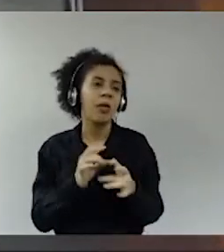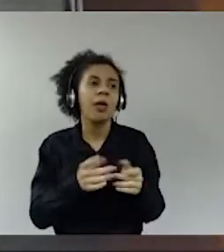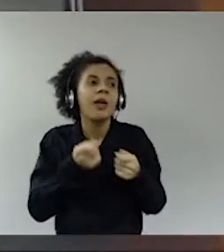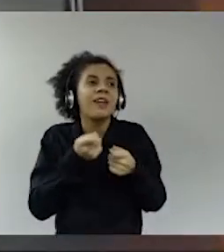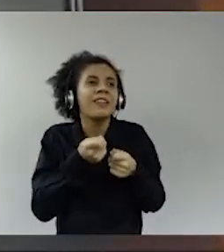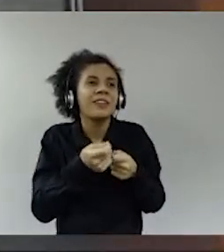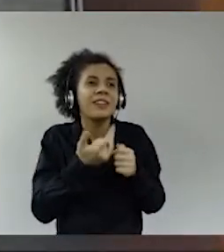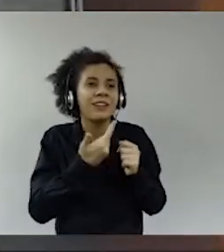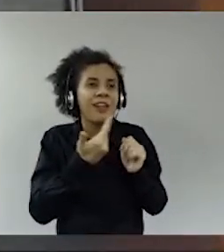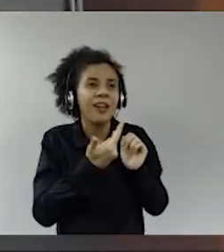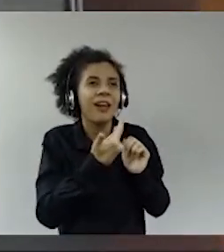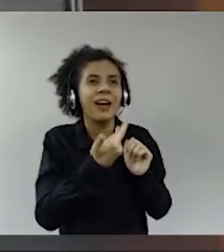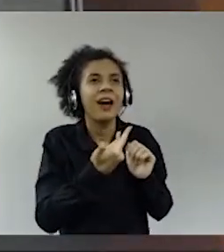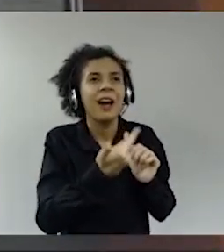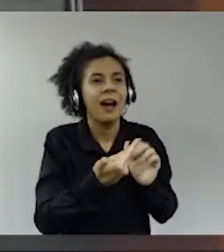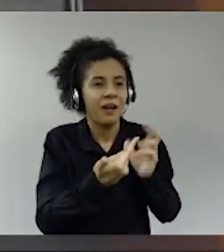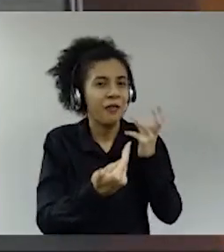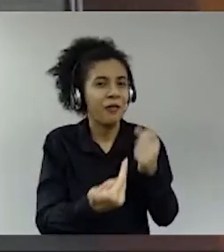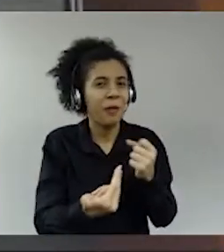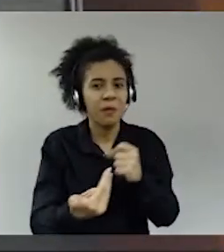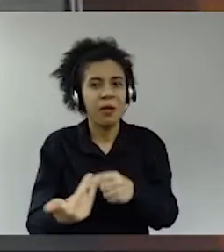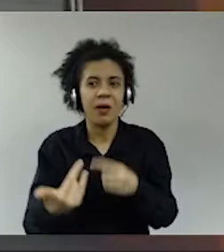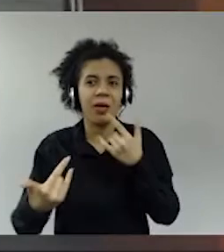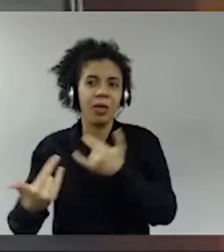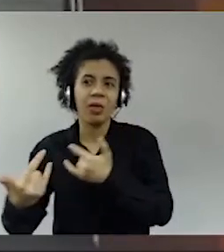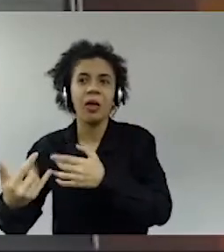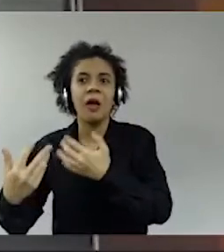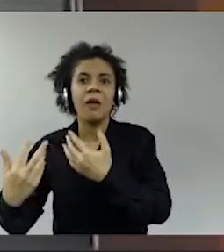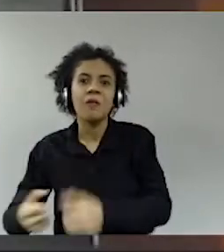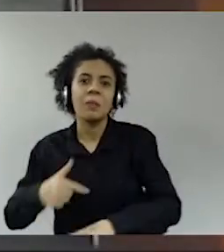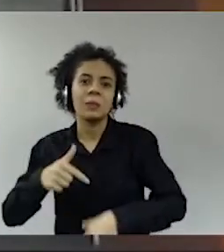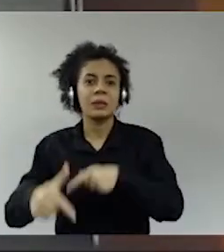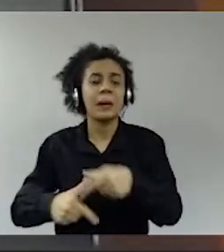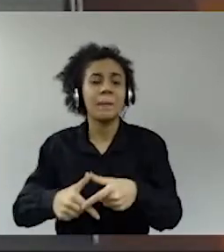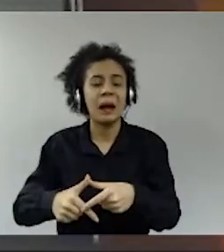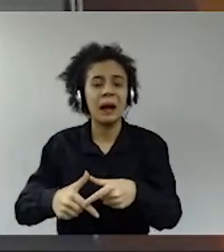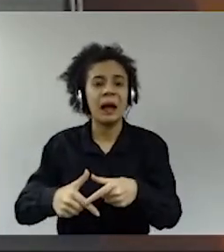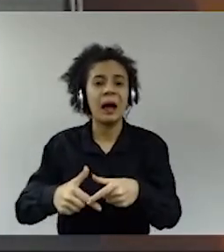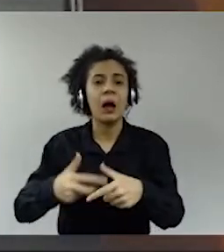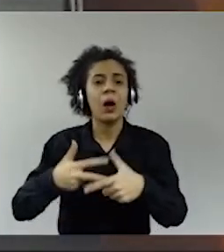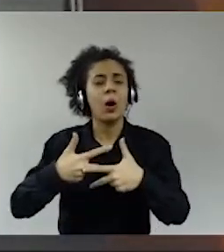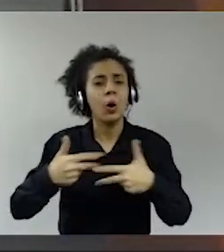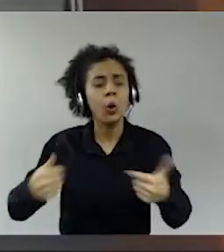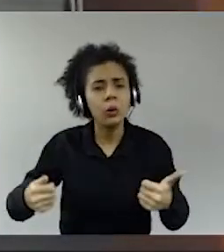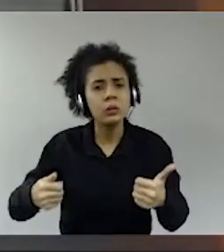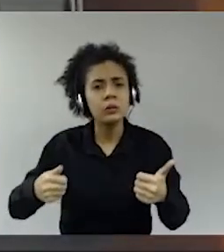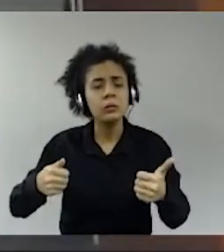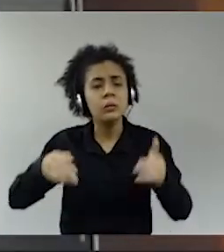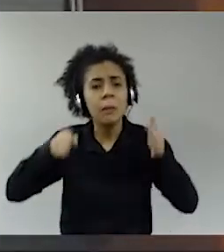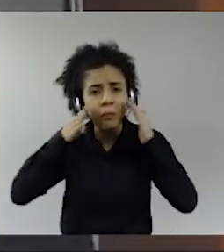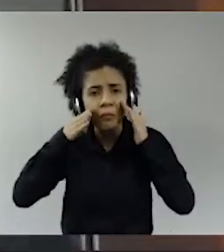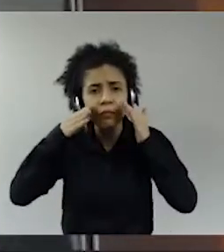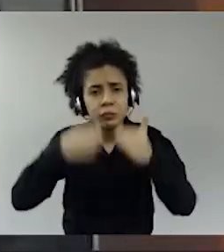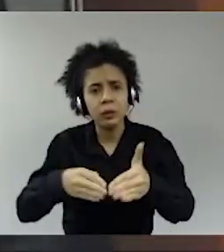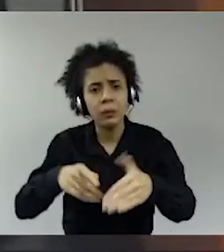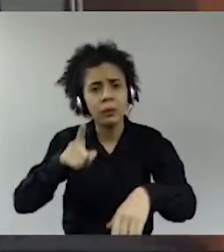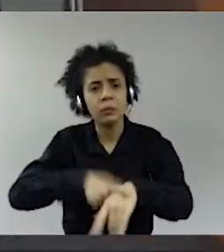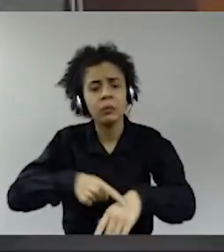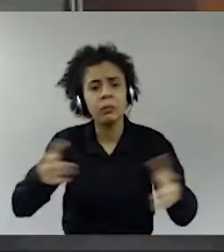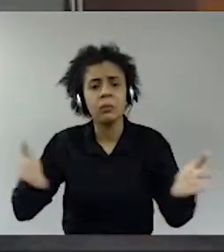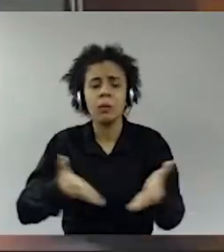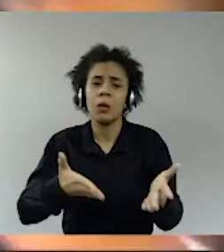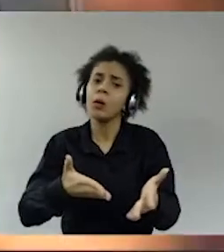tentação de trabalhar questões que são fundamentais dentro deste ambiente